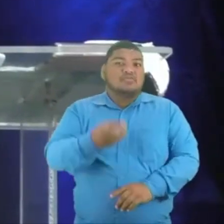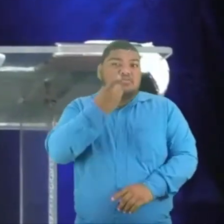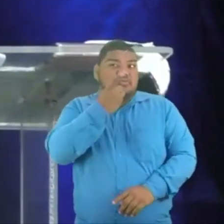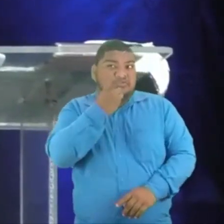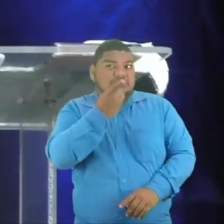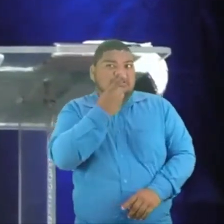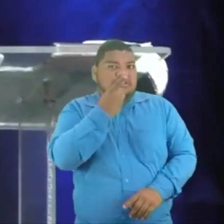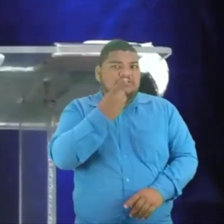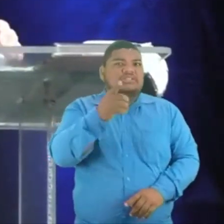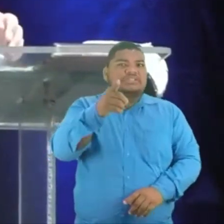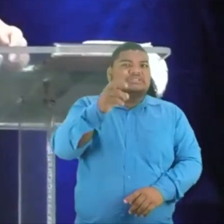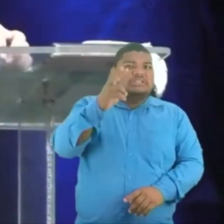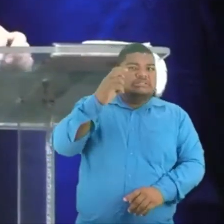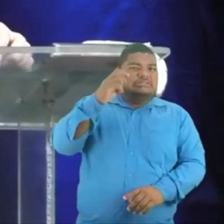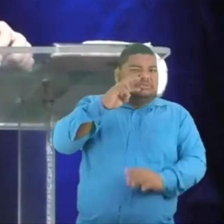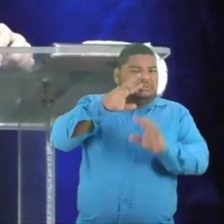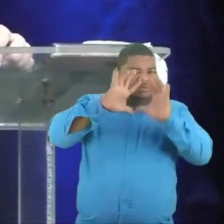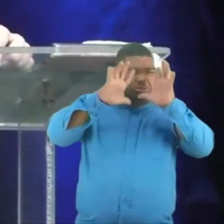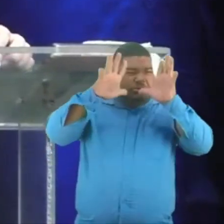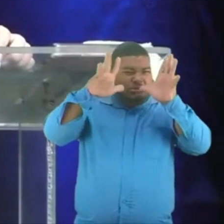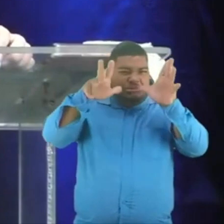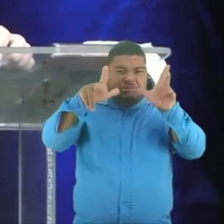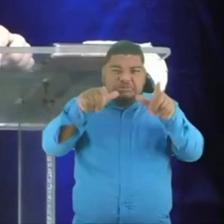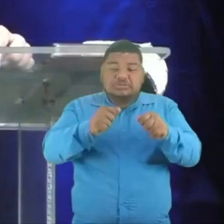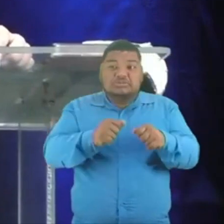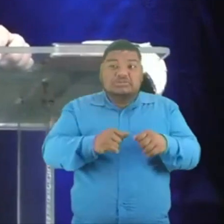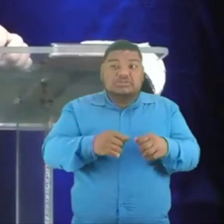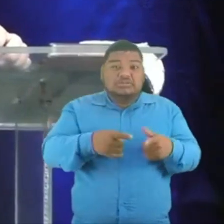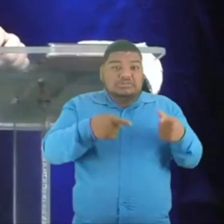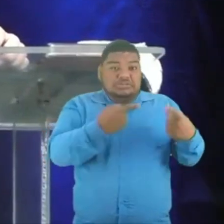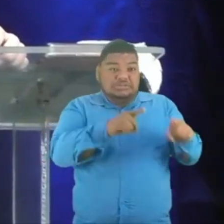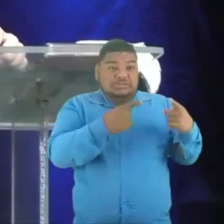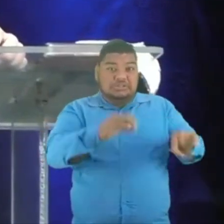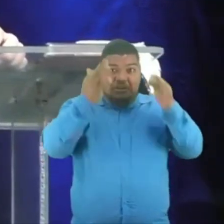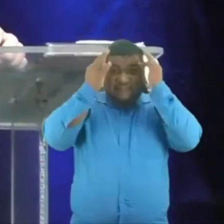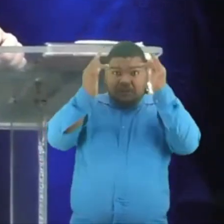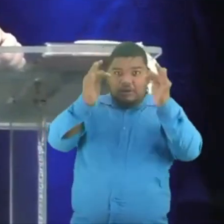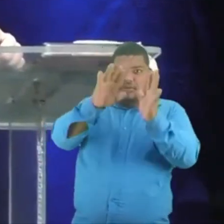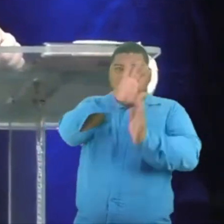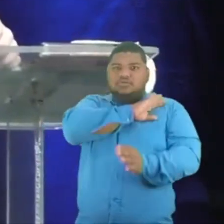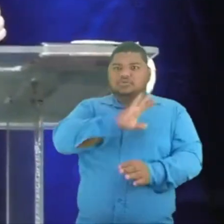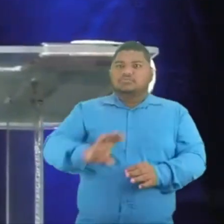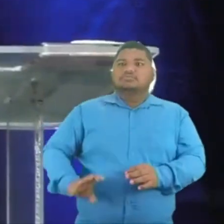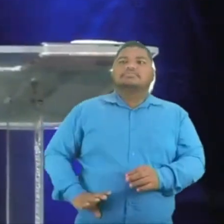valer a pena você ter passado por tanto constrangimento, por você ser fiel a Cristo.